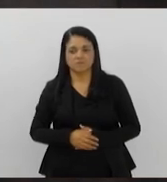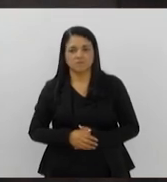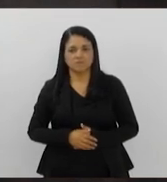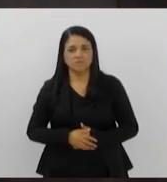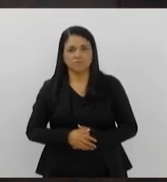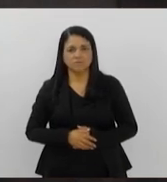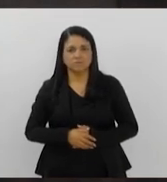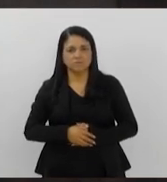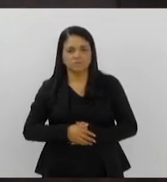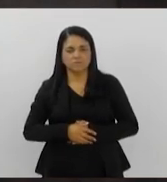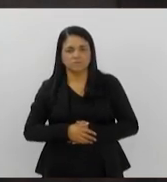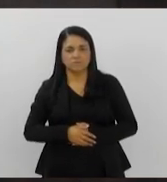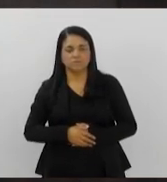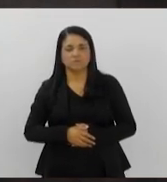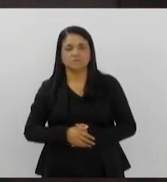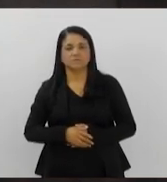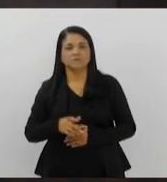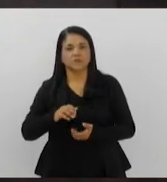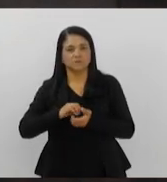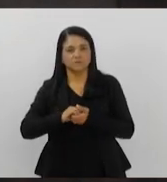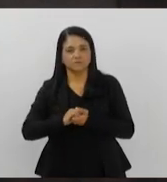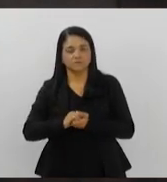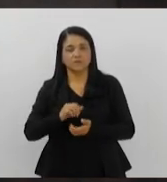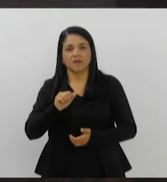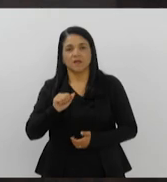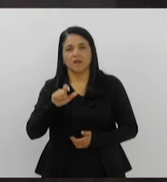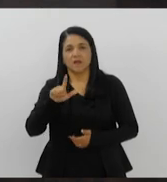Costa saudar o Dr